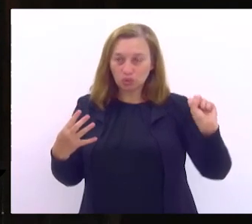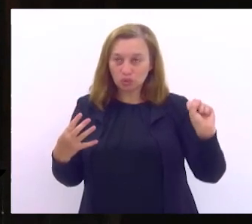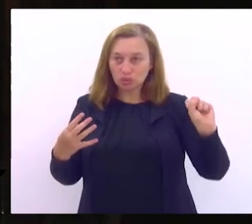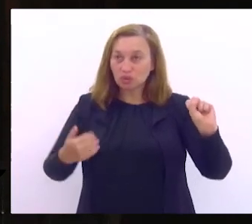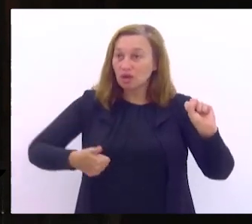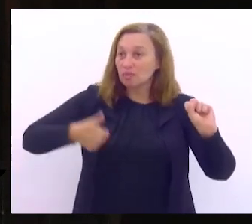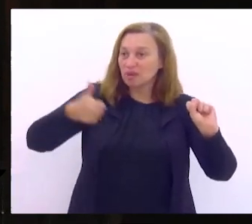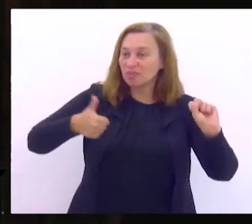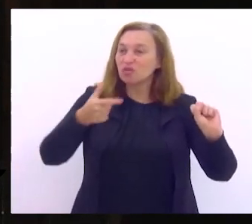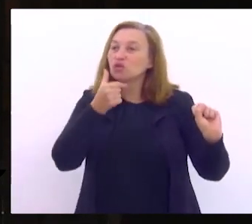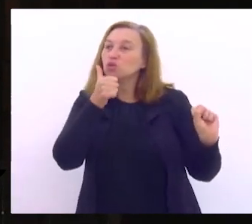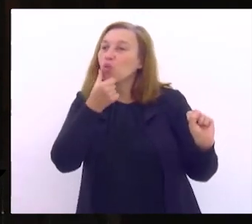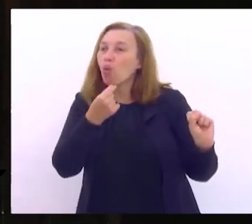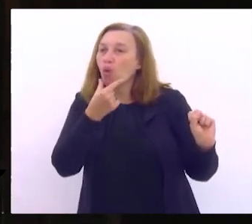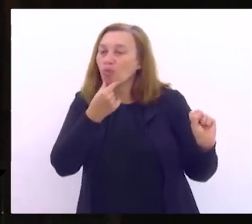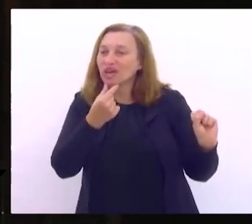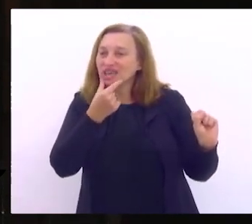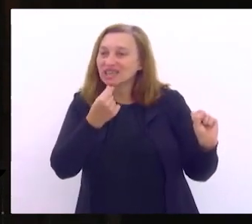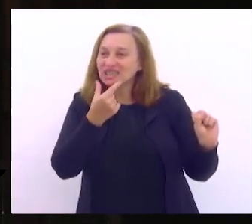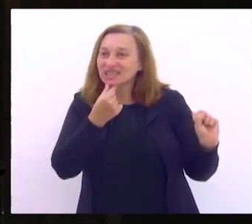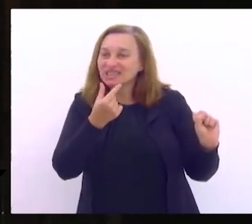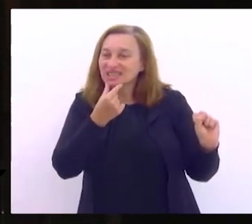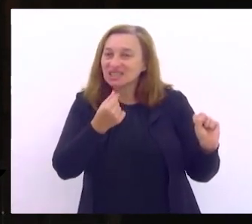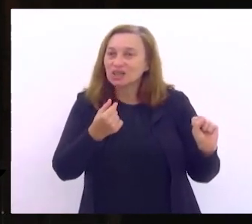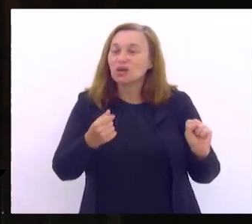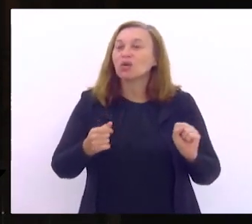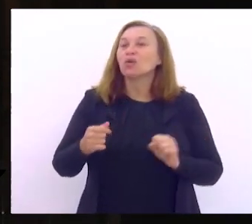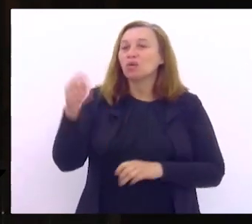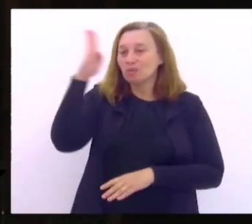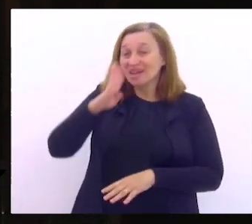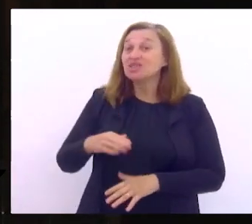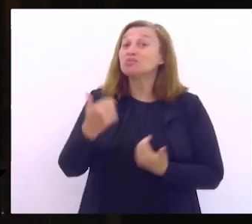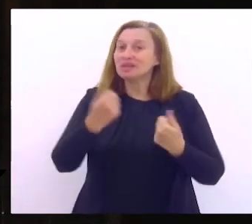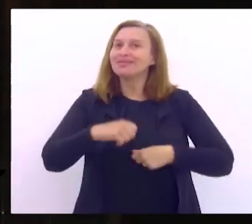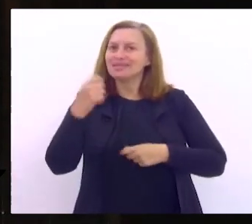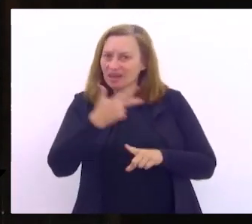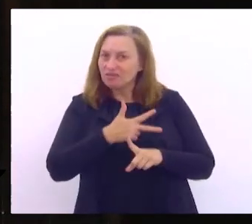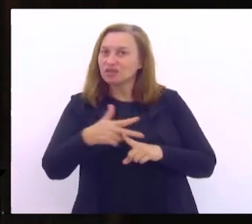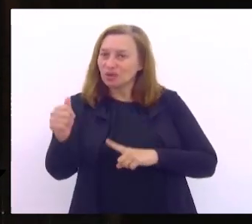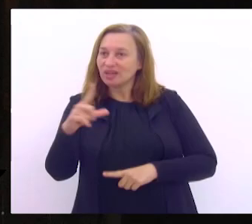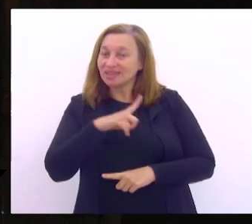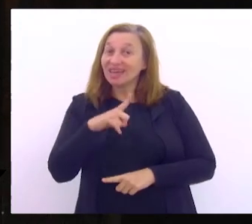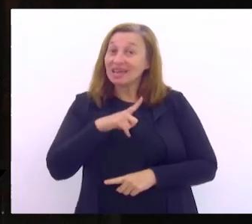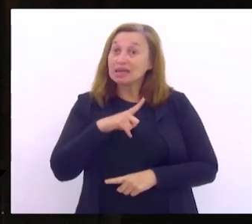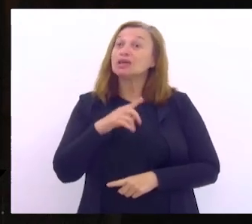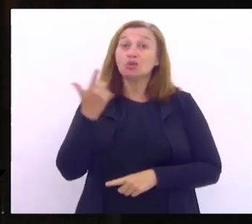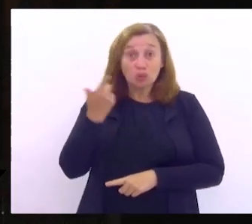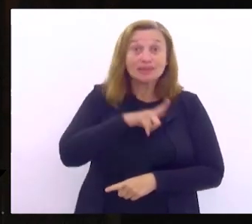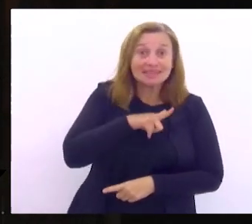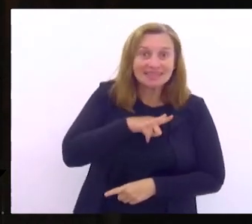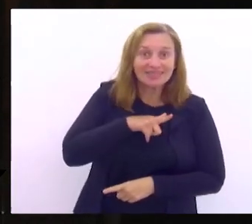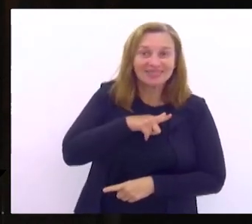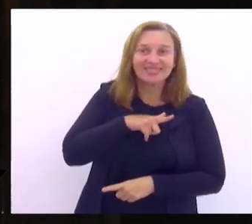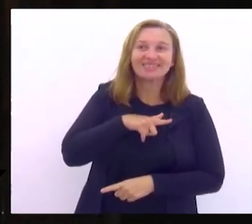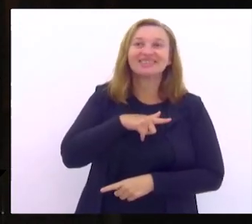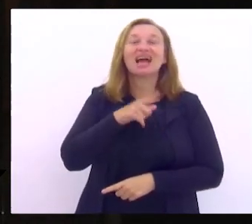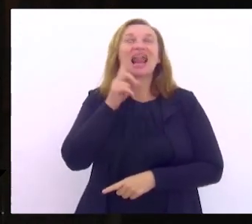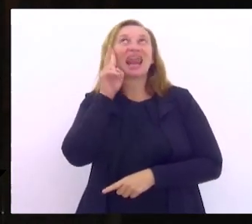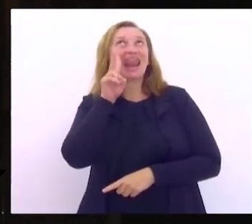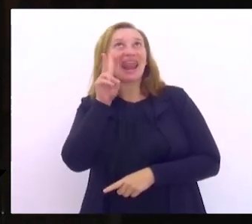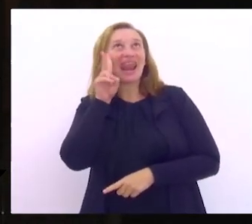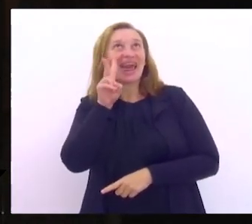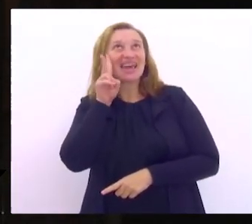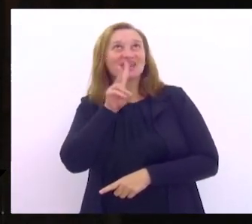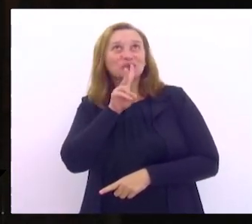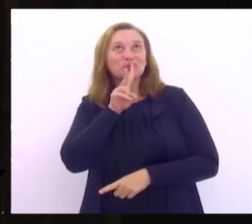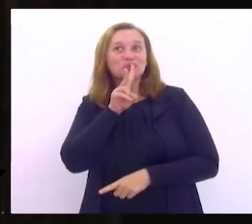4% masculino, o Brasil precisava ganhar aquele 4%, como ganhou. Me lembro